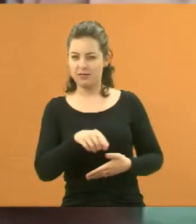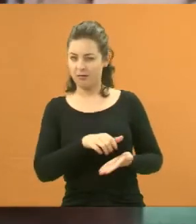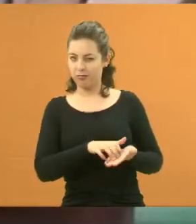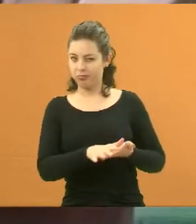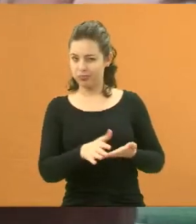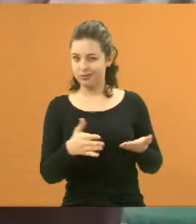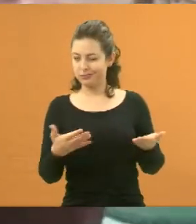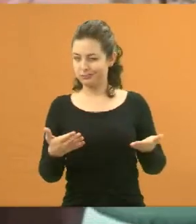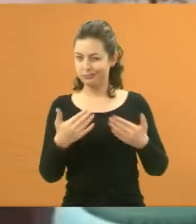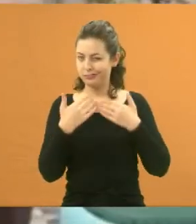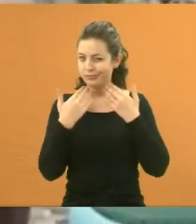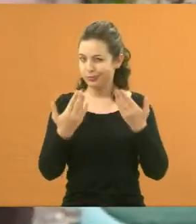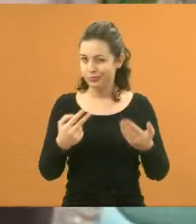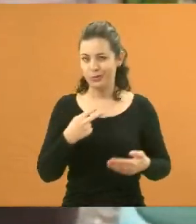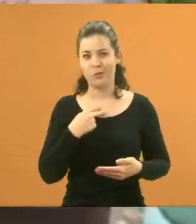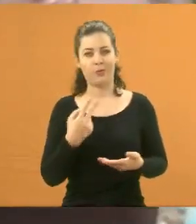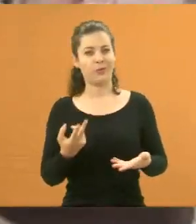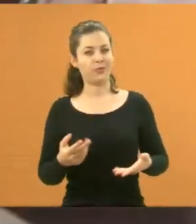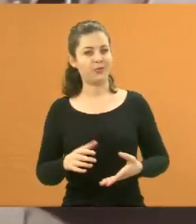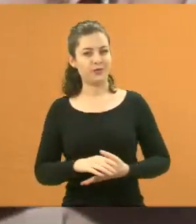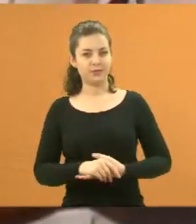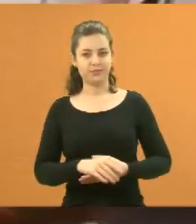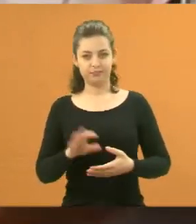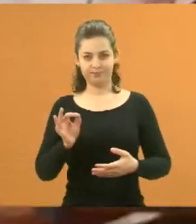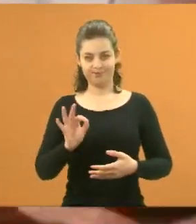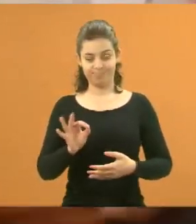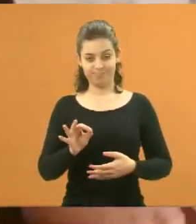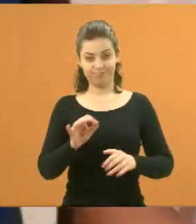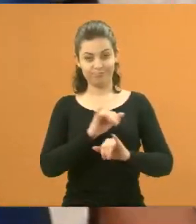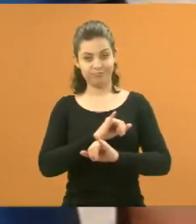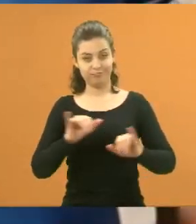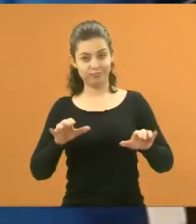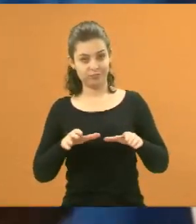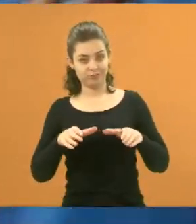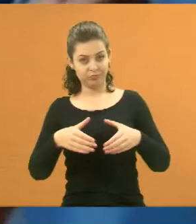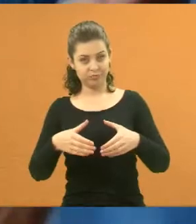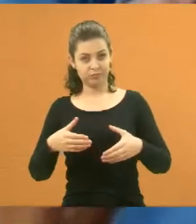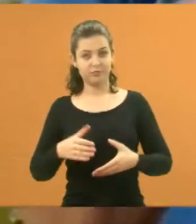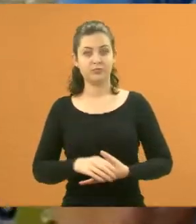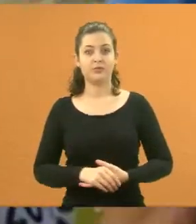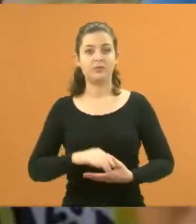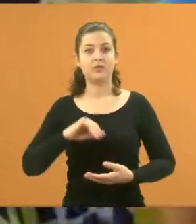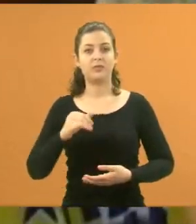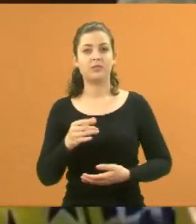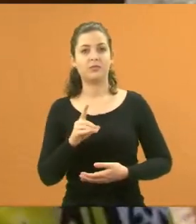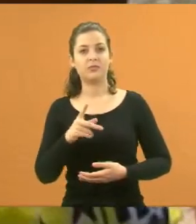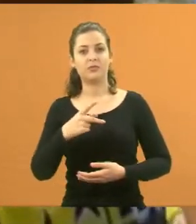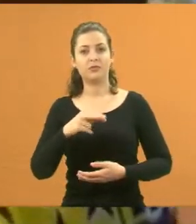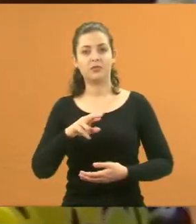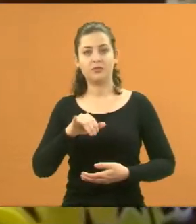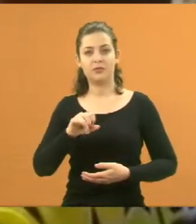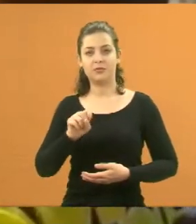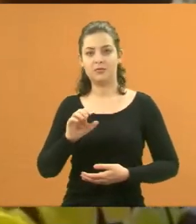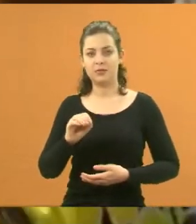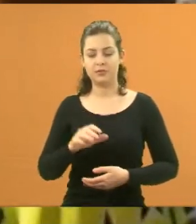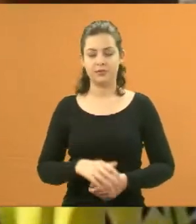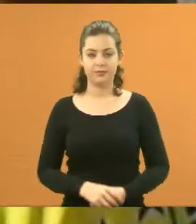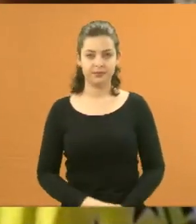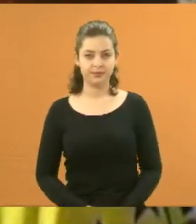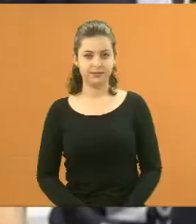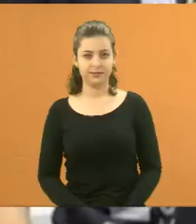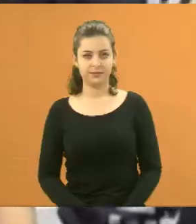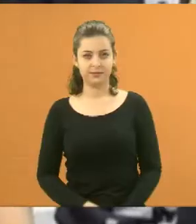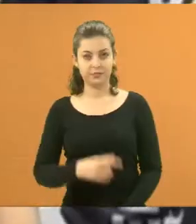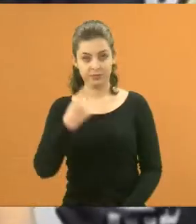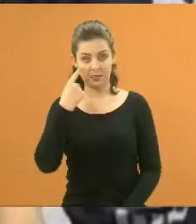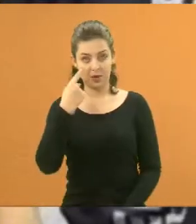falar com nós, não? Faz favor, né? Tranquilo, é isso aí. Isso aqui é o recado dessa comunidade aqui do Jardim Paraíso. A declaração dele é importante. Lá também. Nós vamos ali, nós